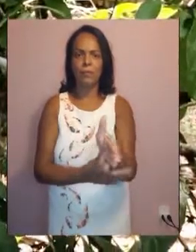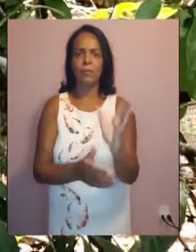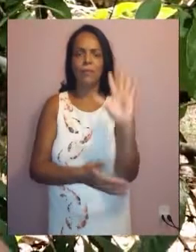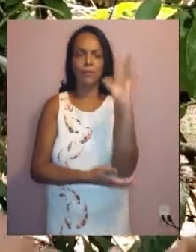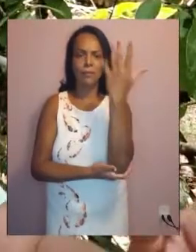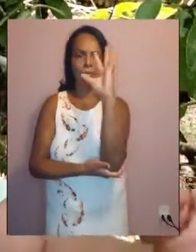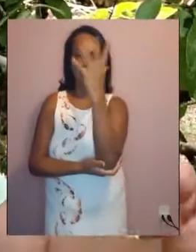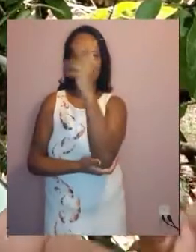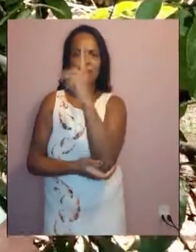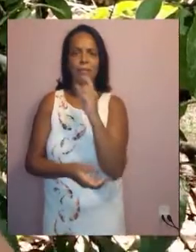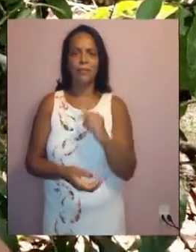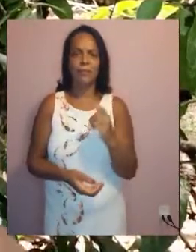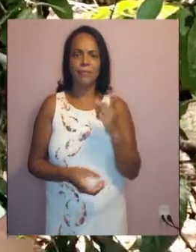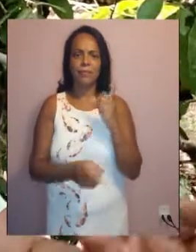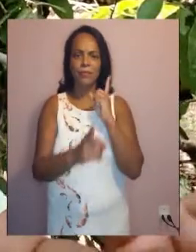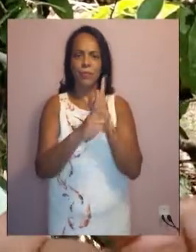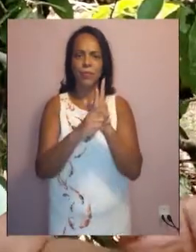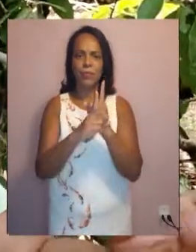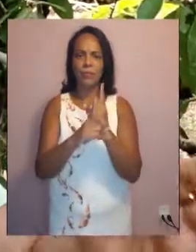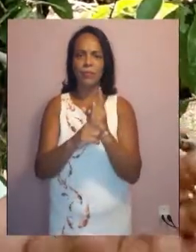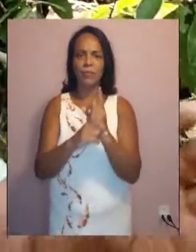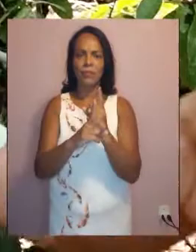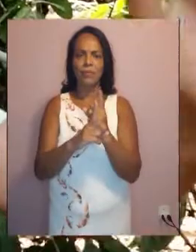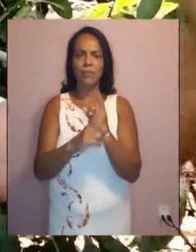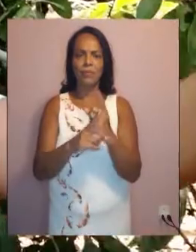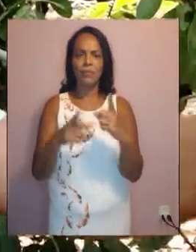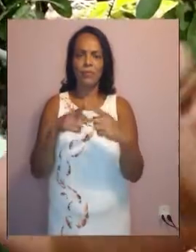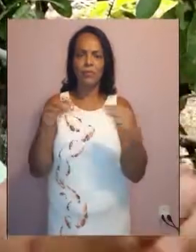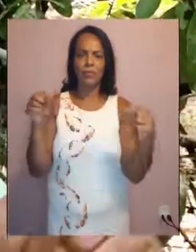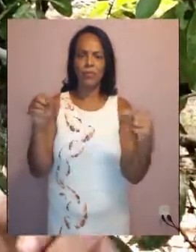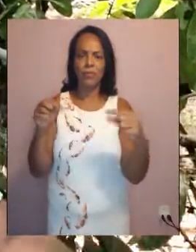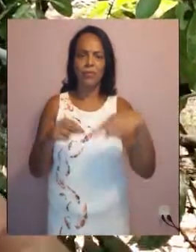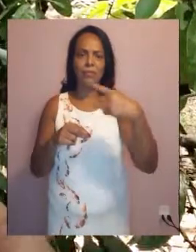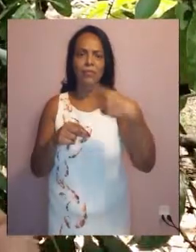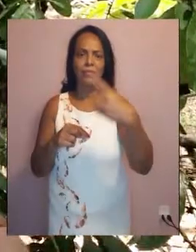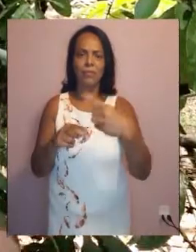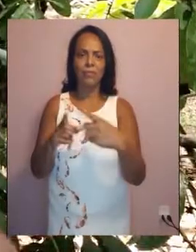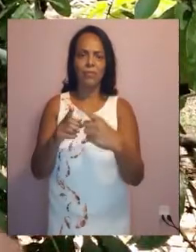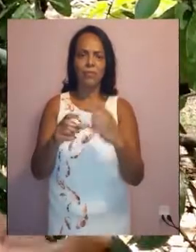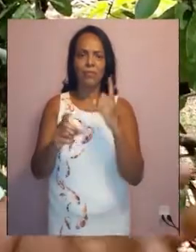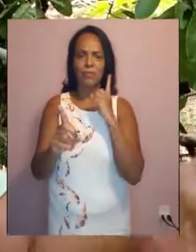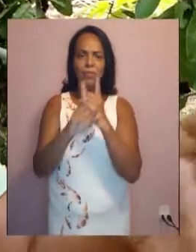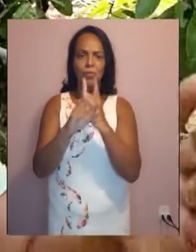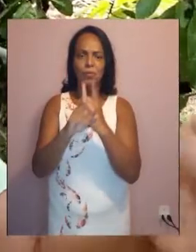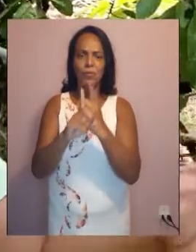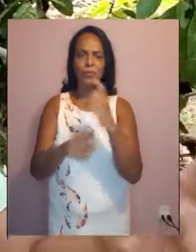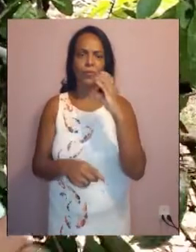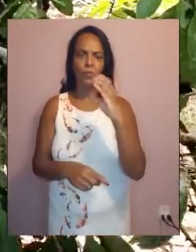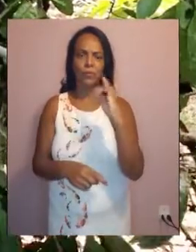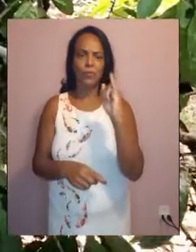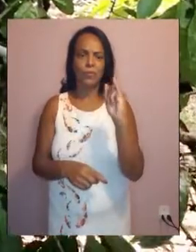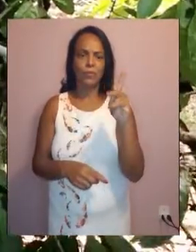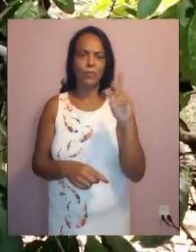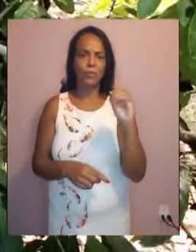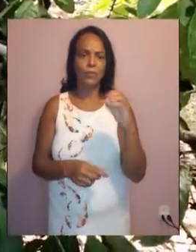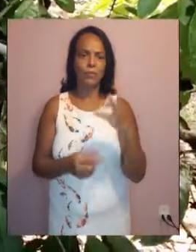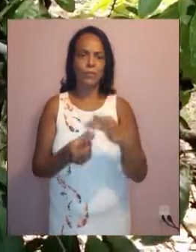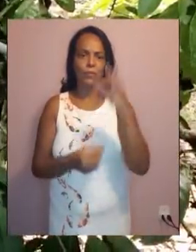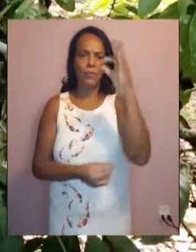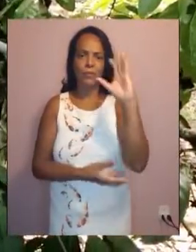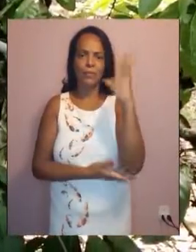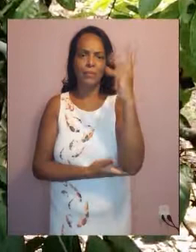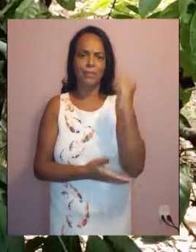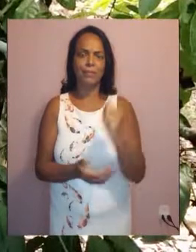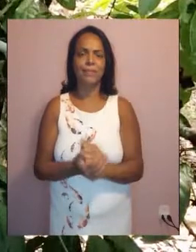um pouquinho já encontraram o cipó, e o Antônio Costa foi e mostrou: tá aqui a folha, esse é o cipó, e coisa e tal,